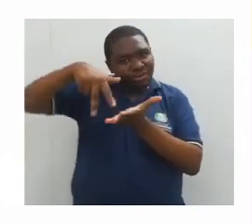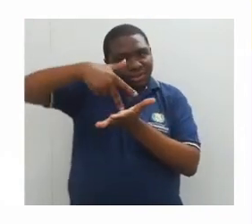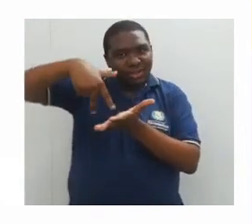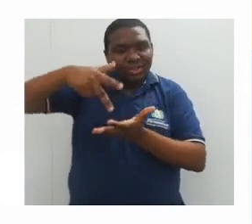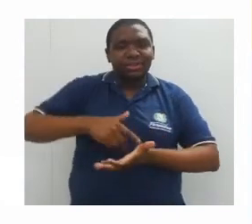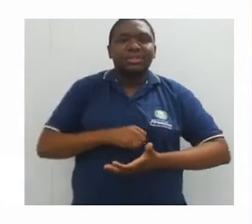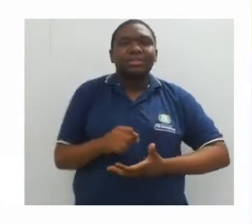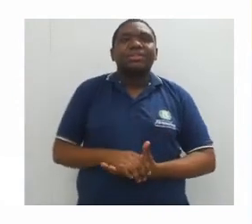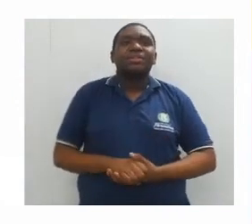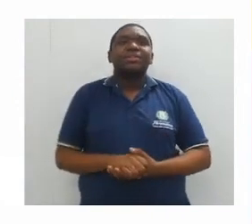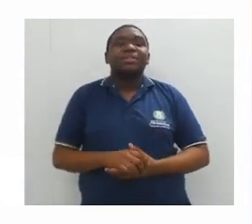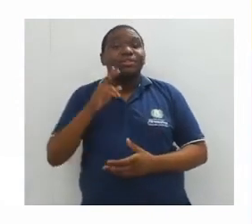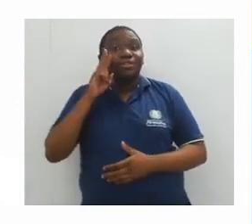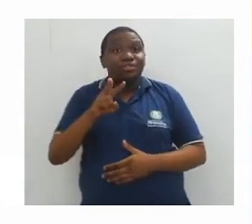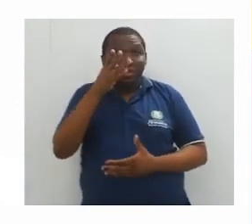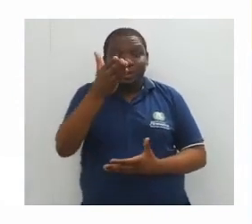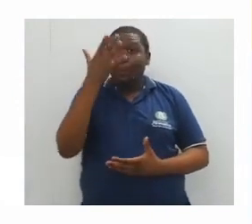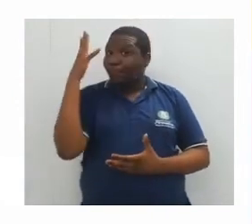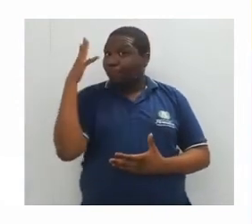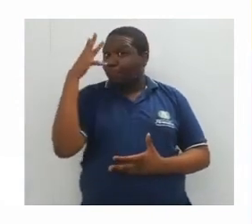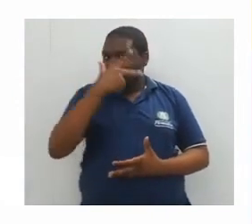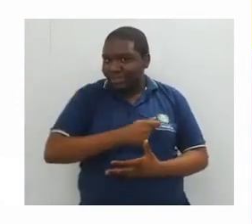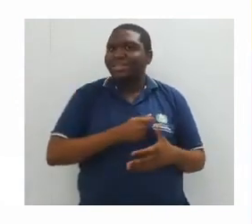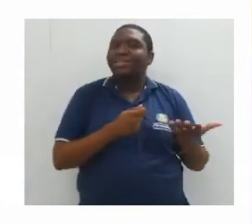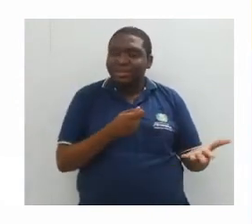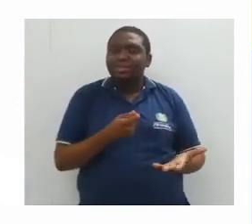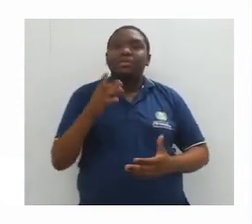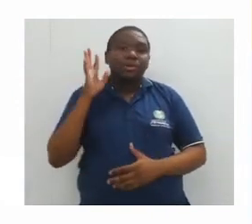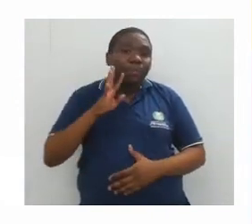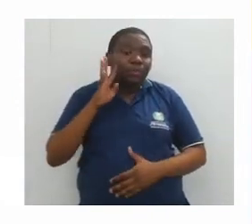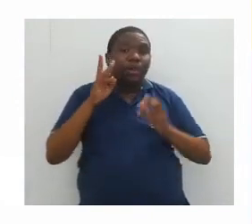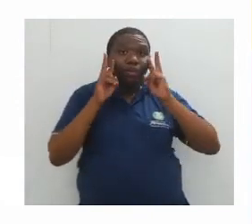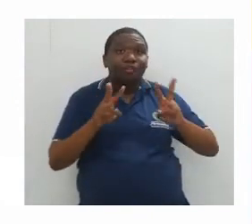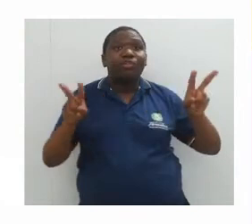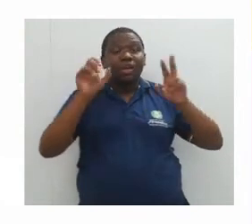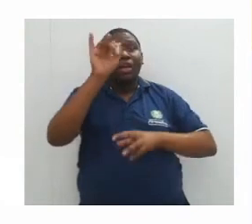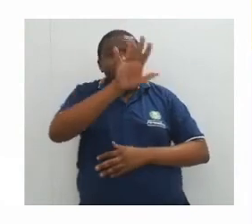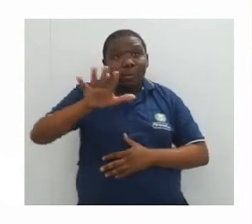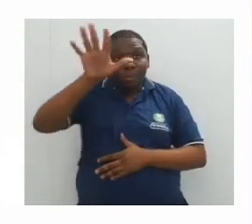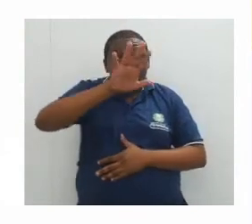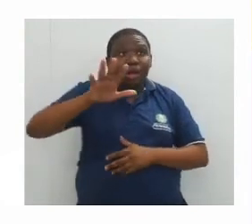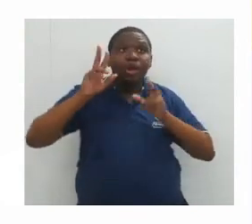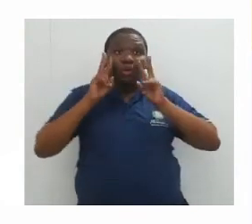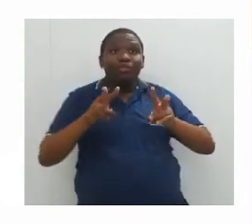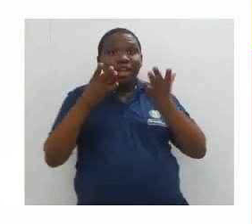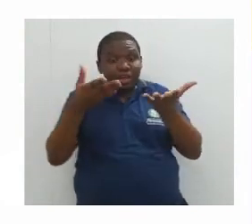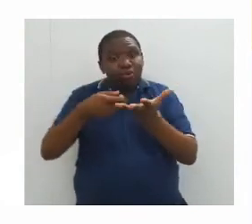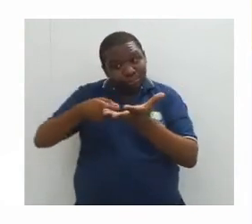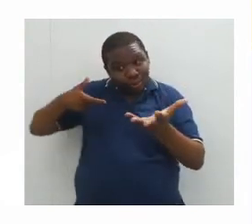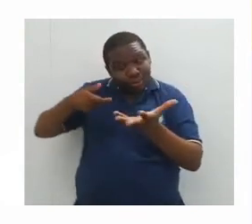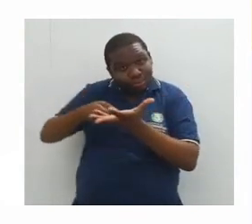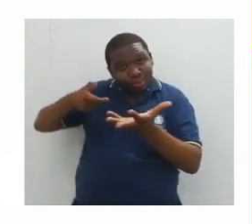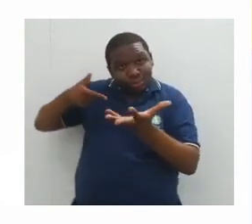lá, olha aí que figura bonita, né? Observem que a própria figura já dá para a gente observar esse arco e flecha aí,